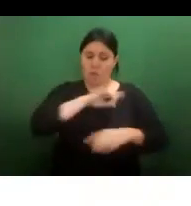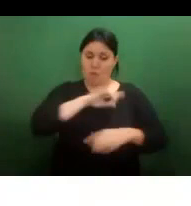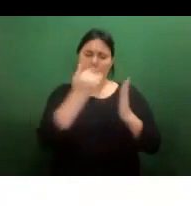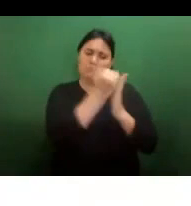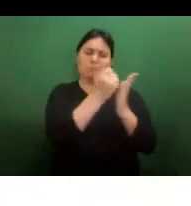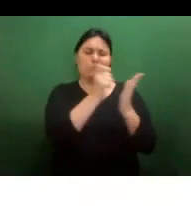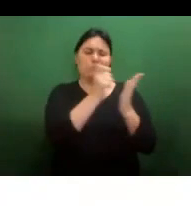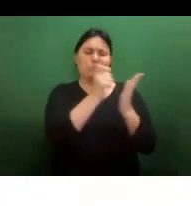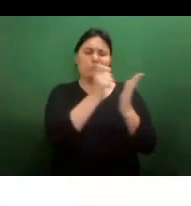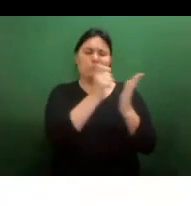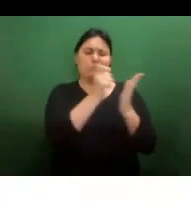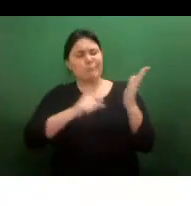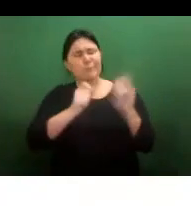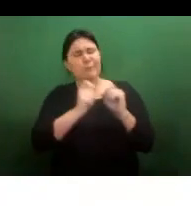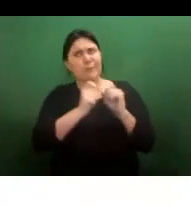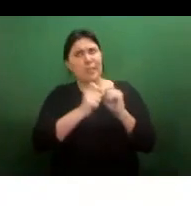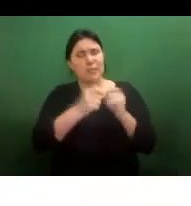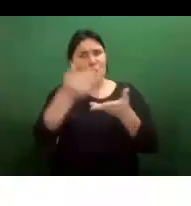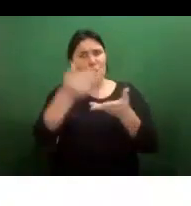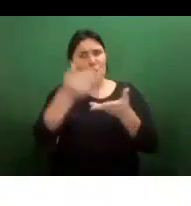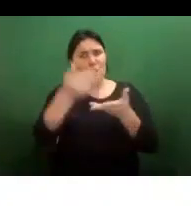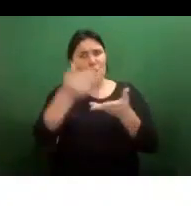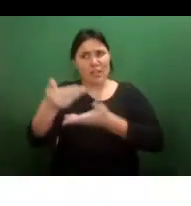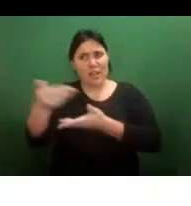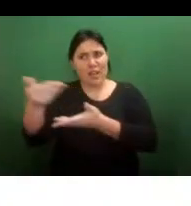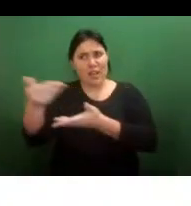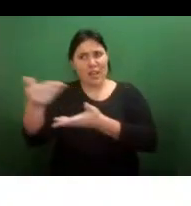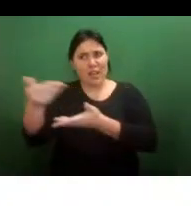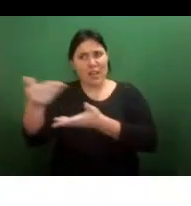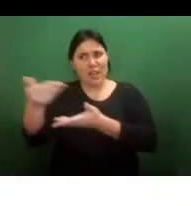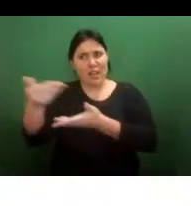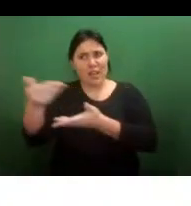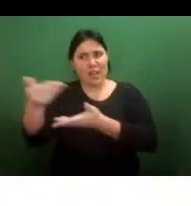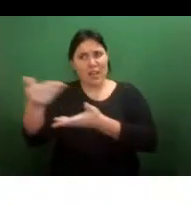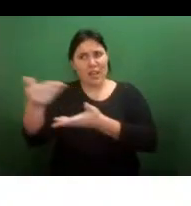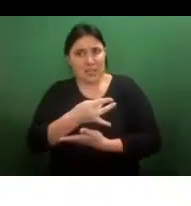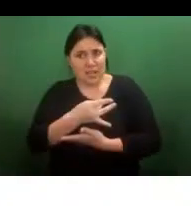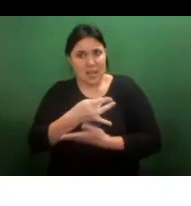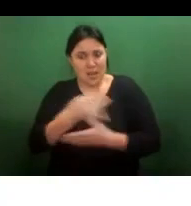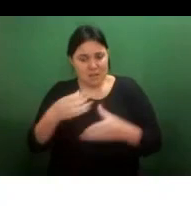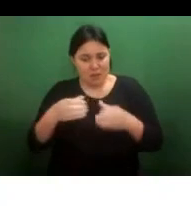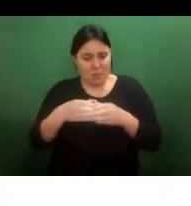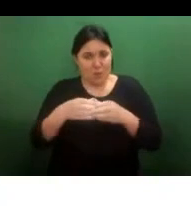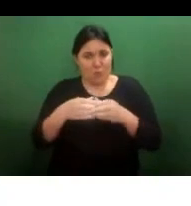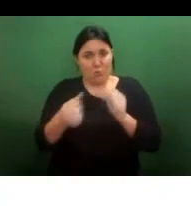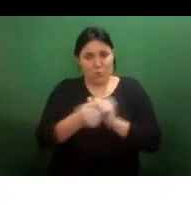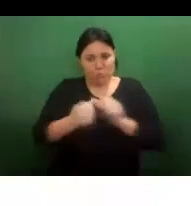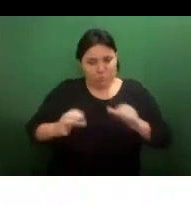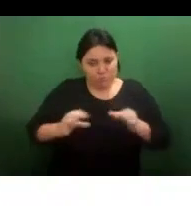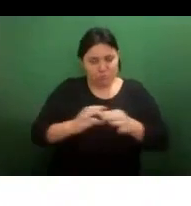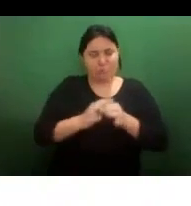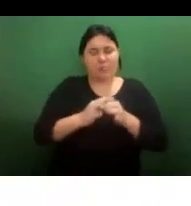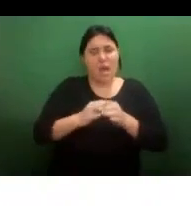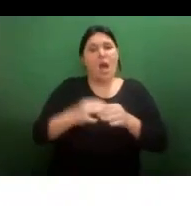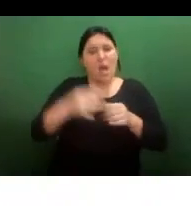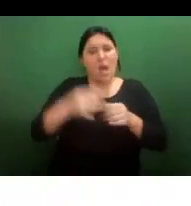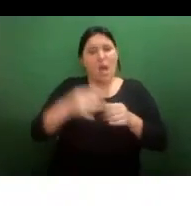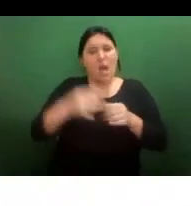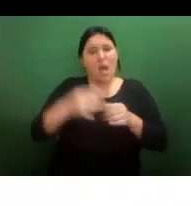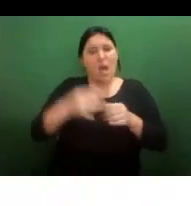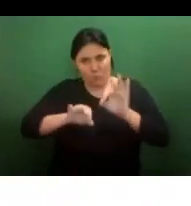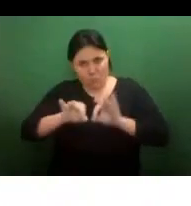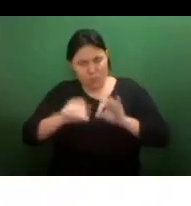programação, convidei as voluntárias do meu projeto de extensão para comporem a comissão organizadora e fomos em frente. Escrevi